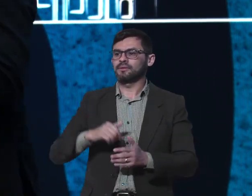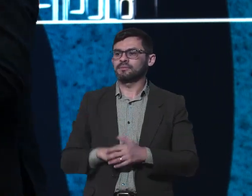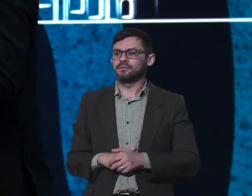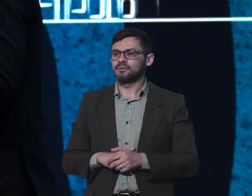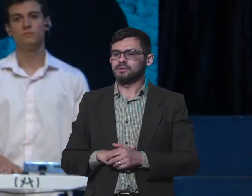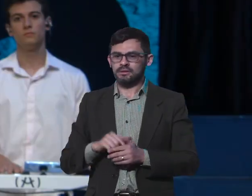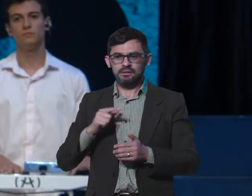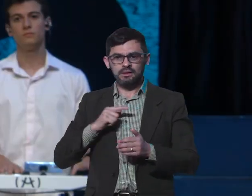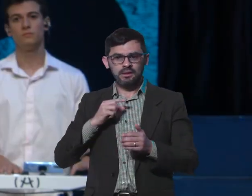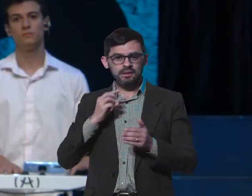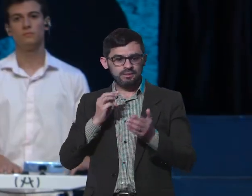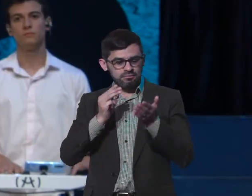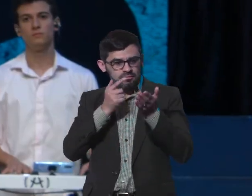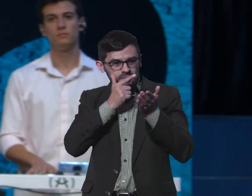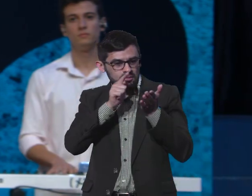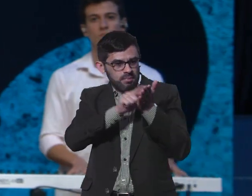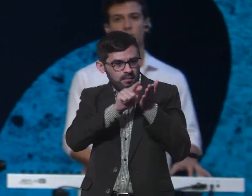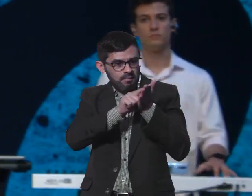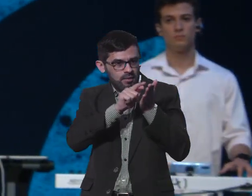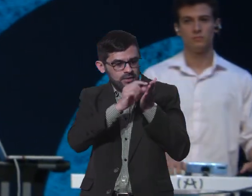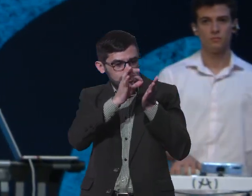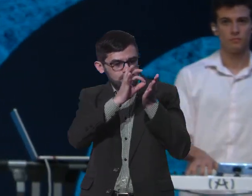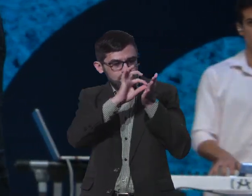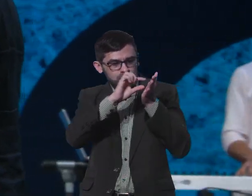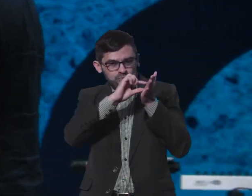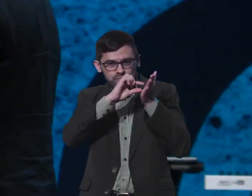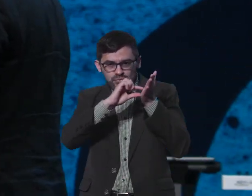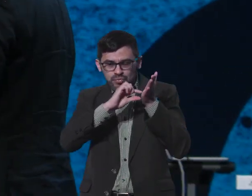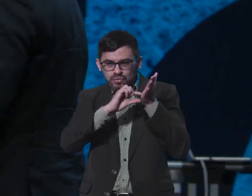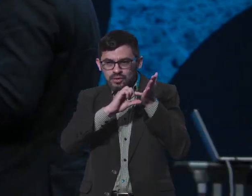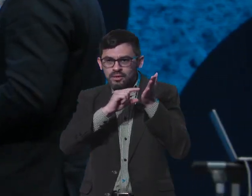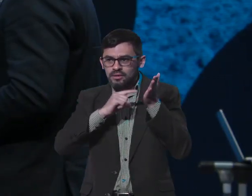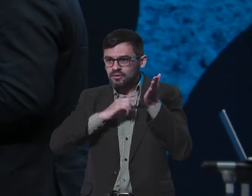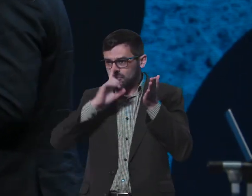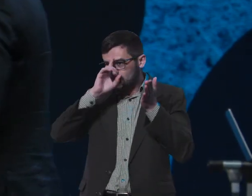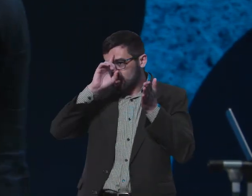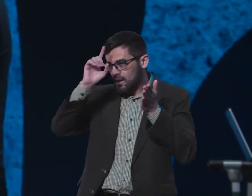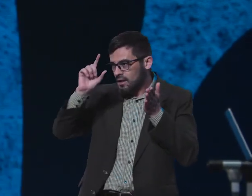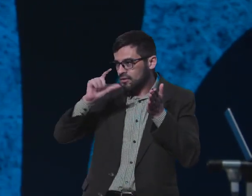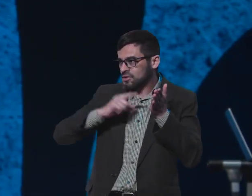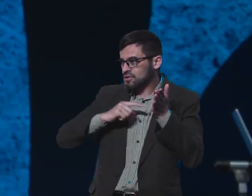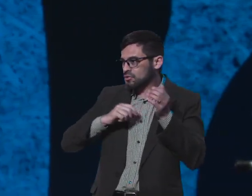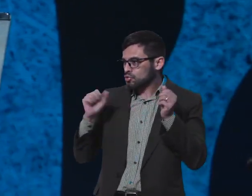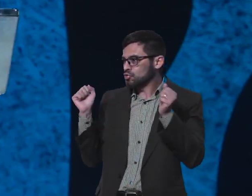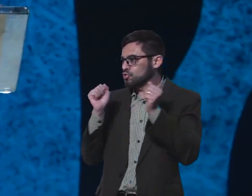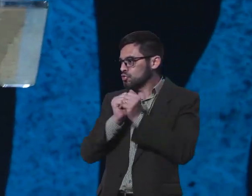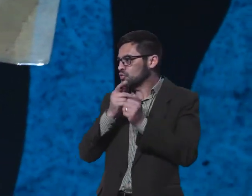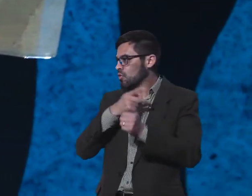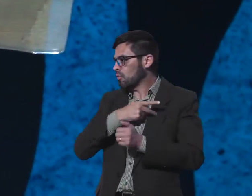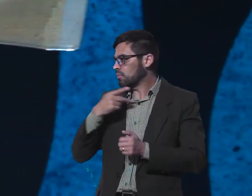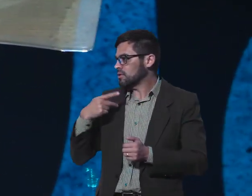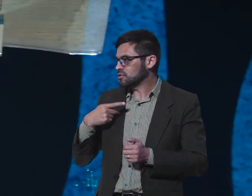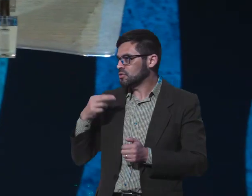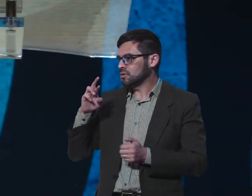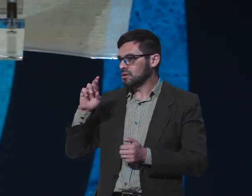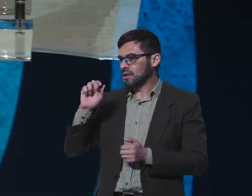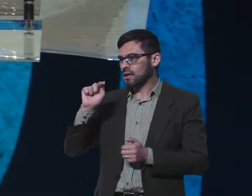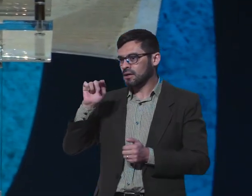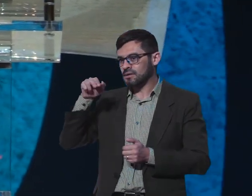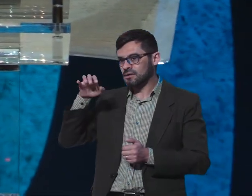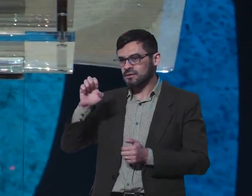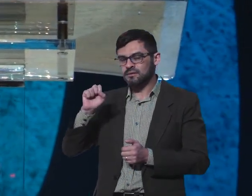Essa listinha aqui foi uma ideia que eu tive com o pastor Ragner. Na verdade, o pastor Ragner teve a ideia e eu só fui